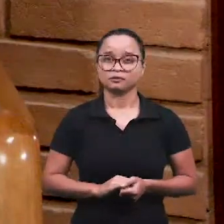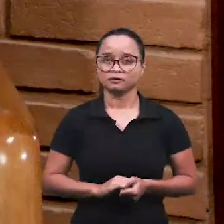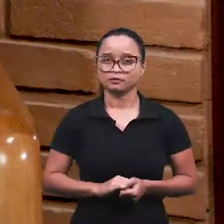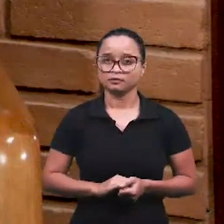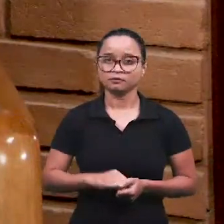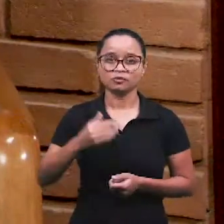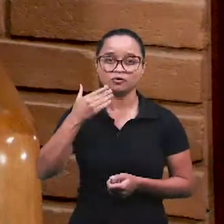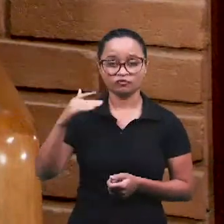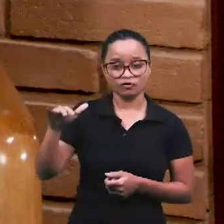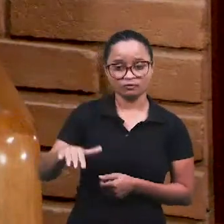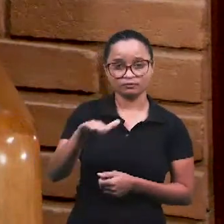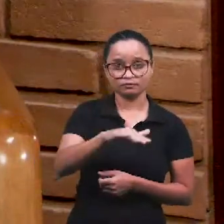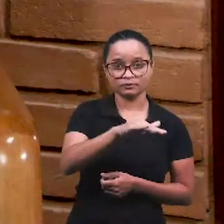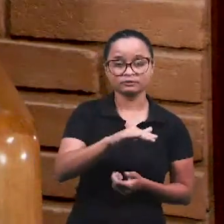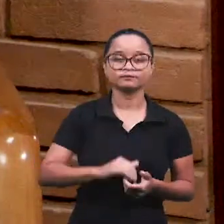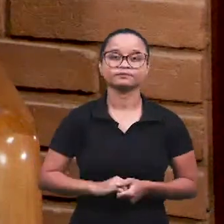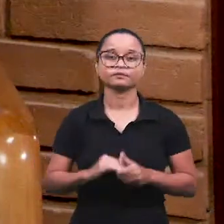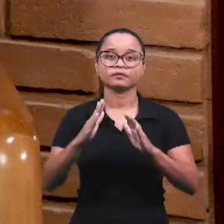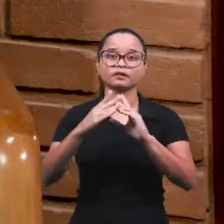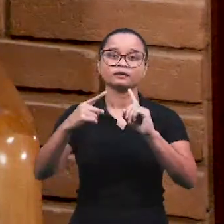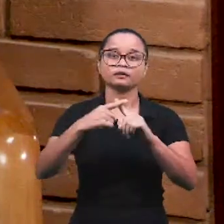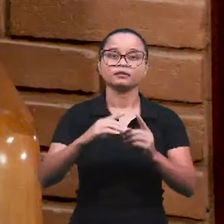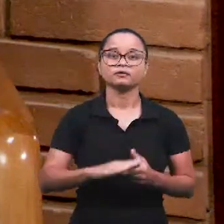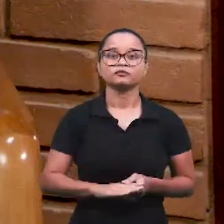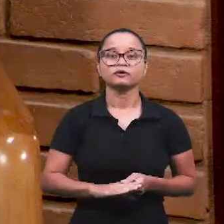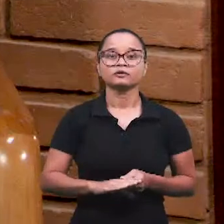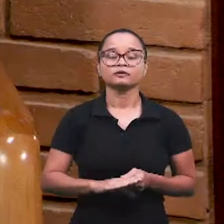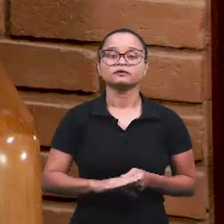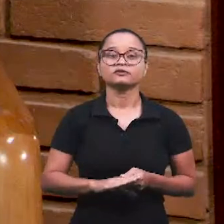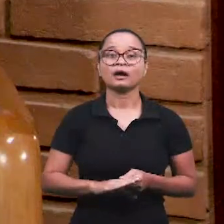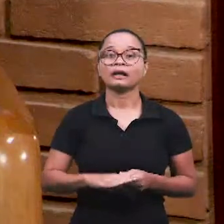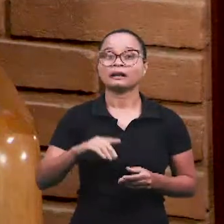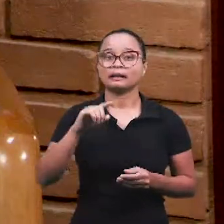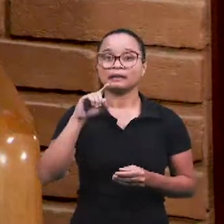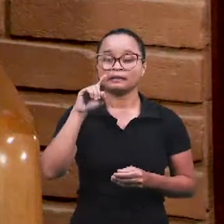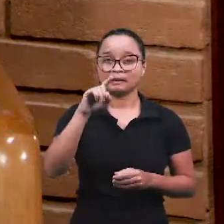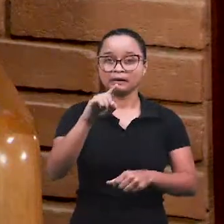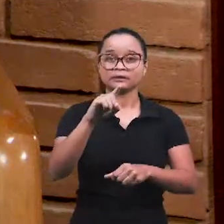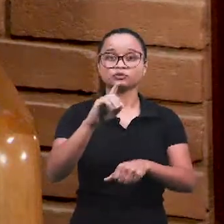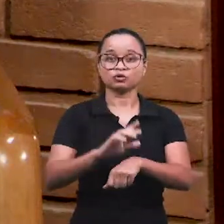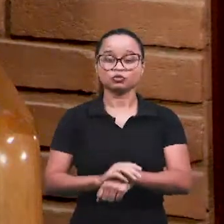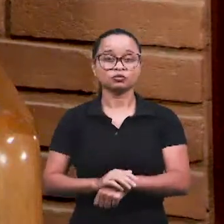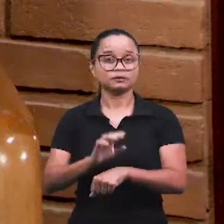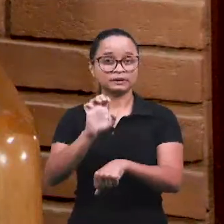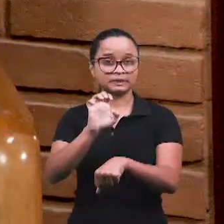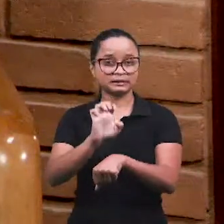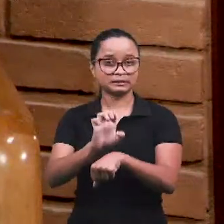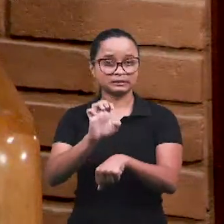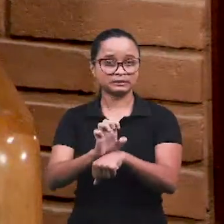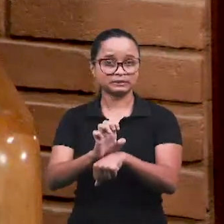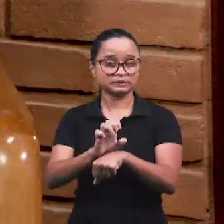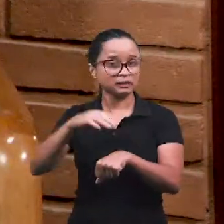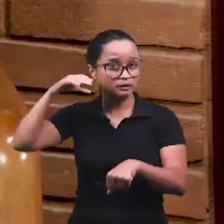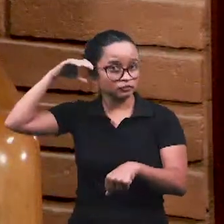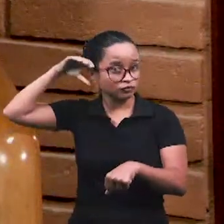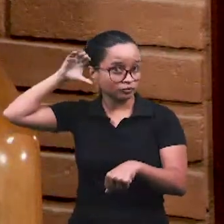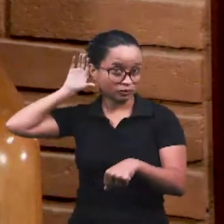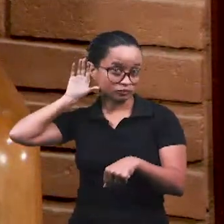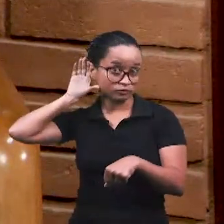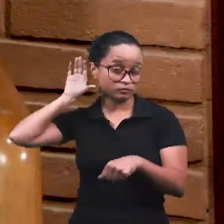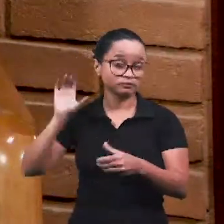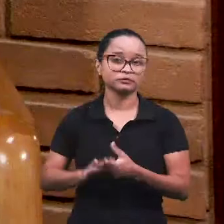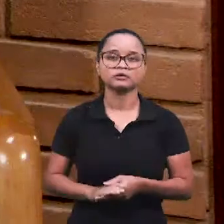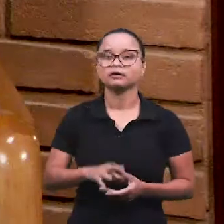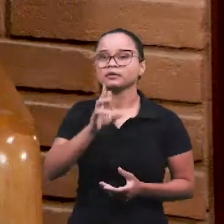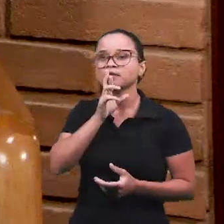nossa igreja em Campo Grande. Campo Grande é a capital do estado de Mato Grosso do Sul. E ela vai estar